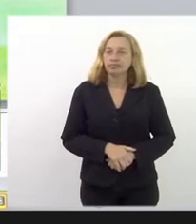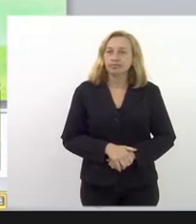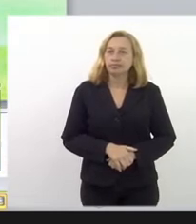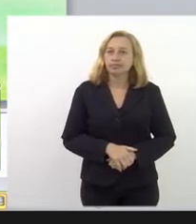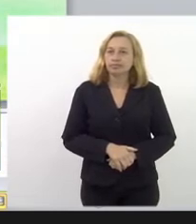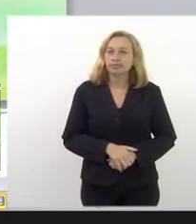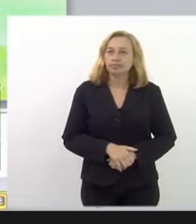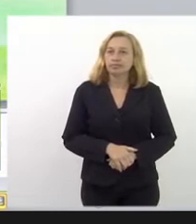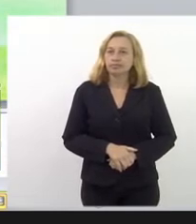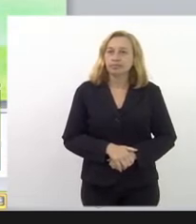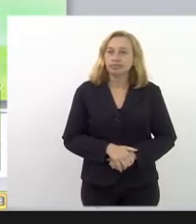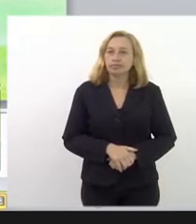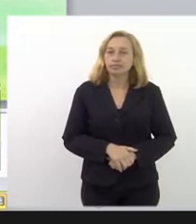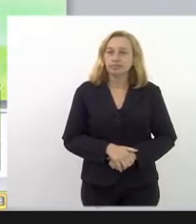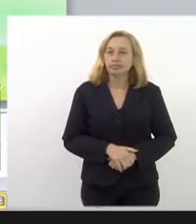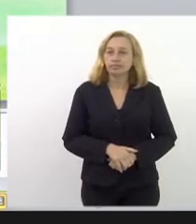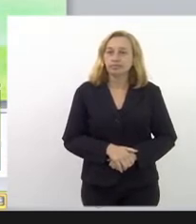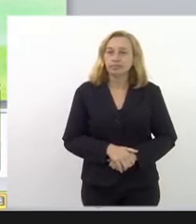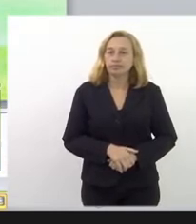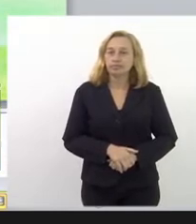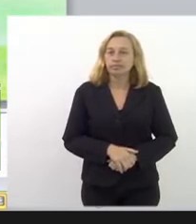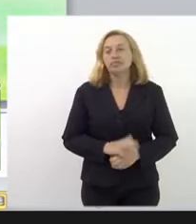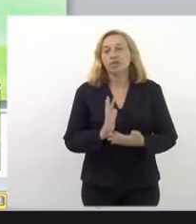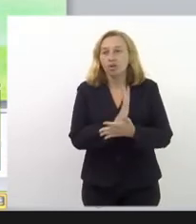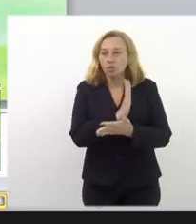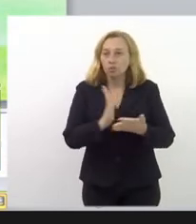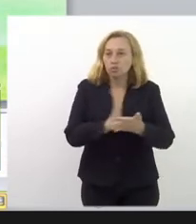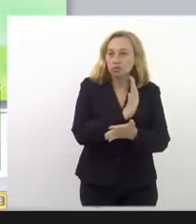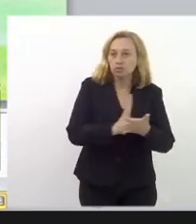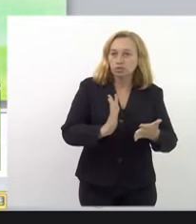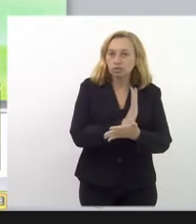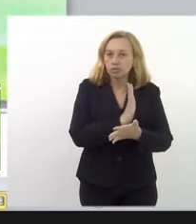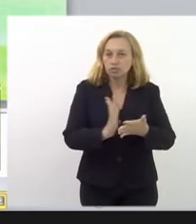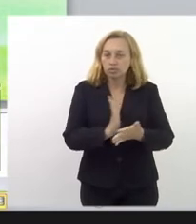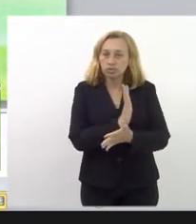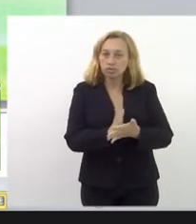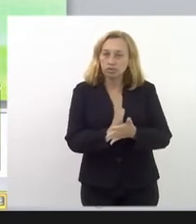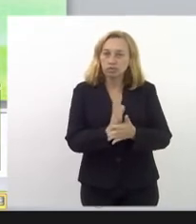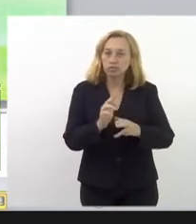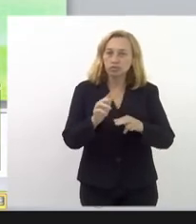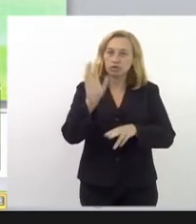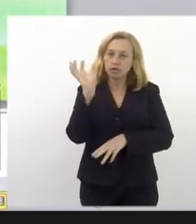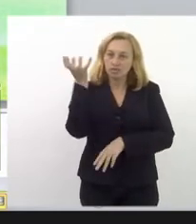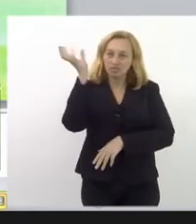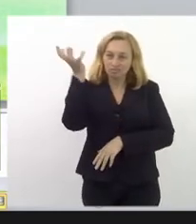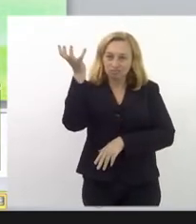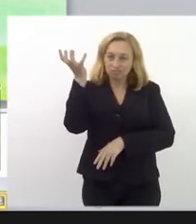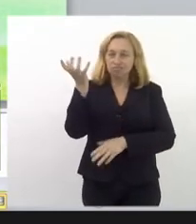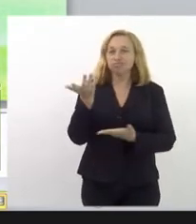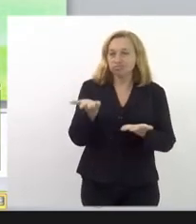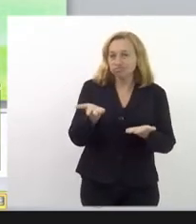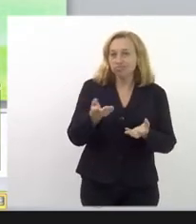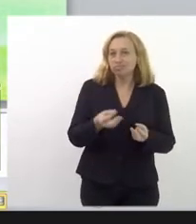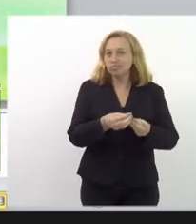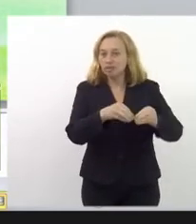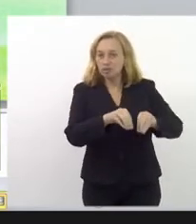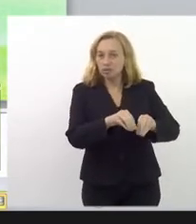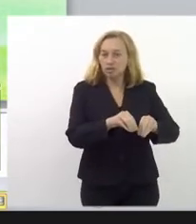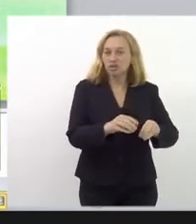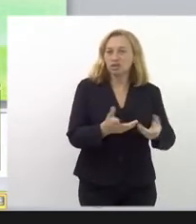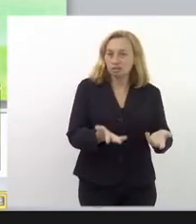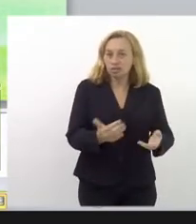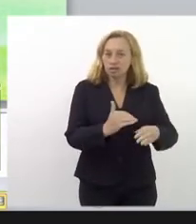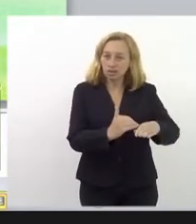mas sobretudo a escassez, alguns eventos climáticos também que tivemos, que acabaram onerando e